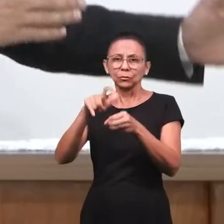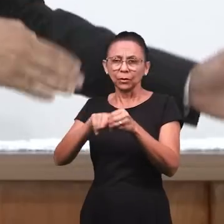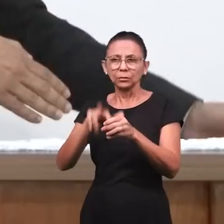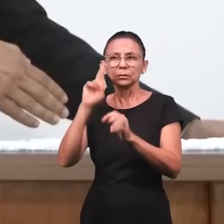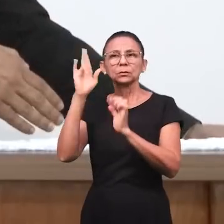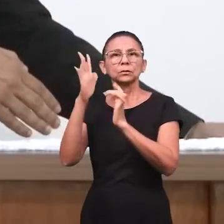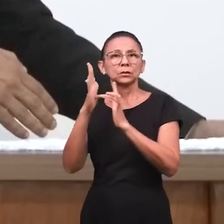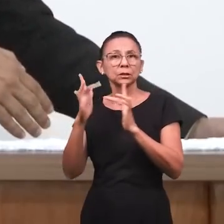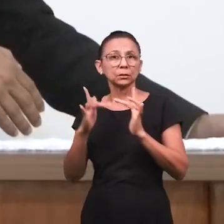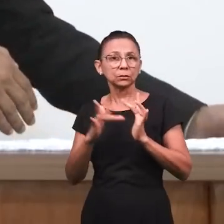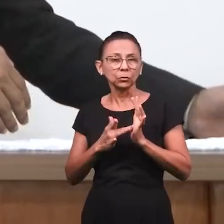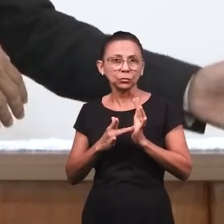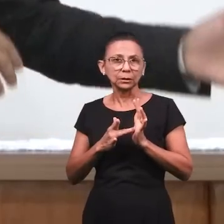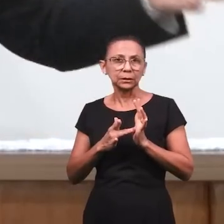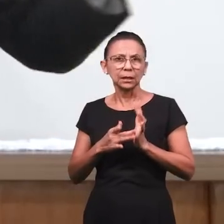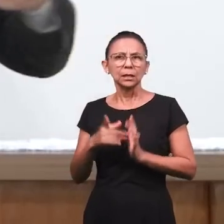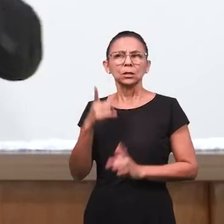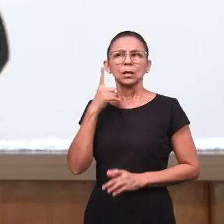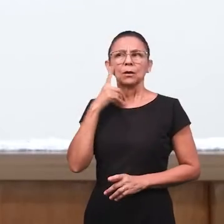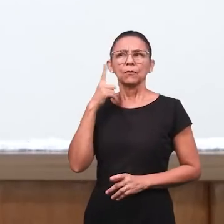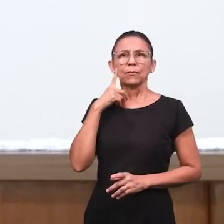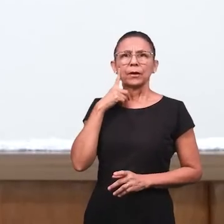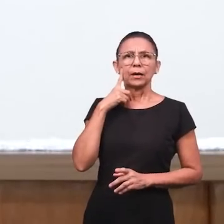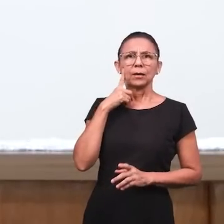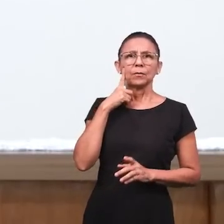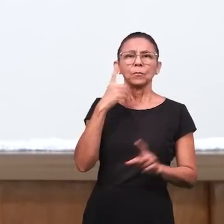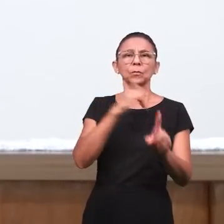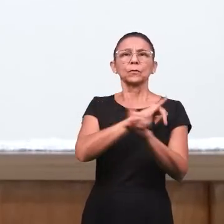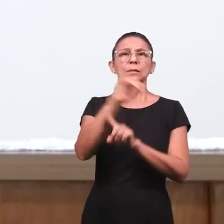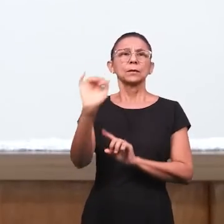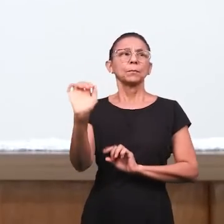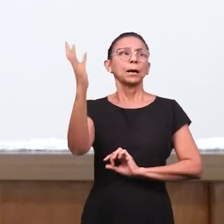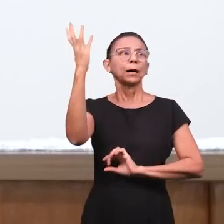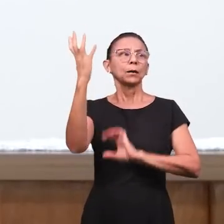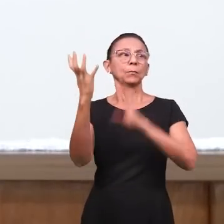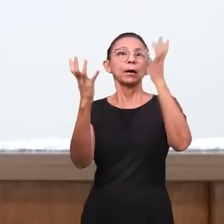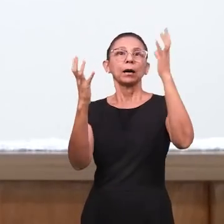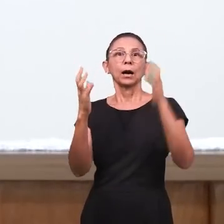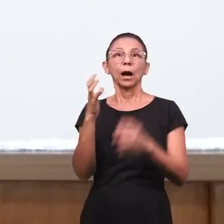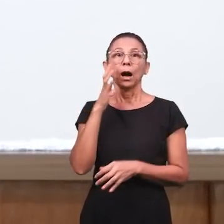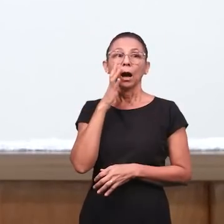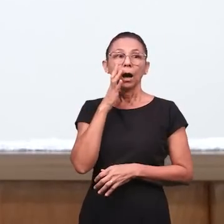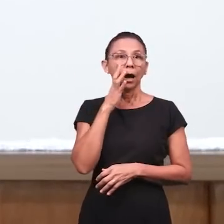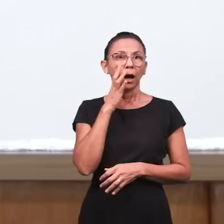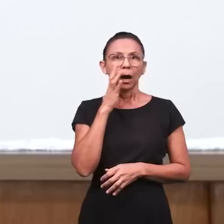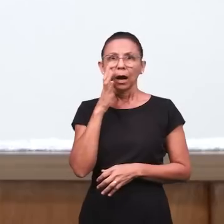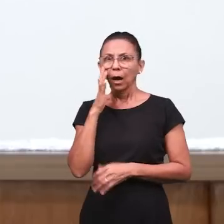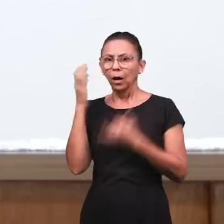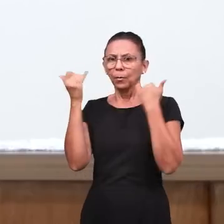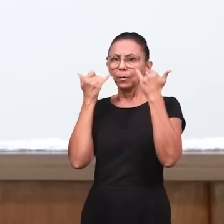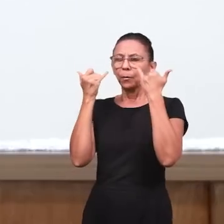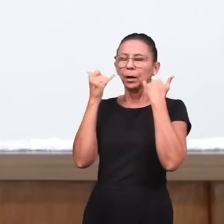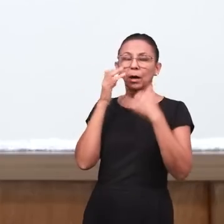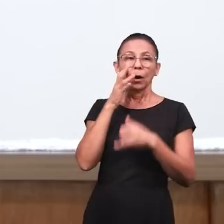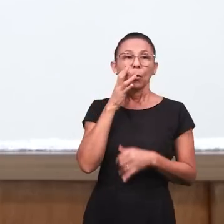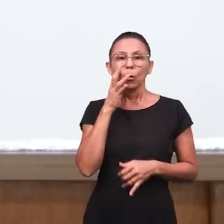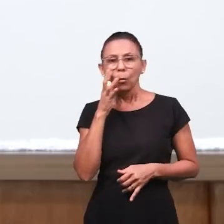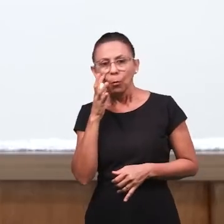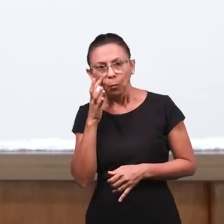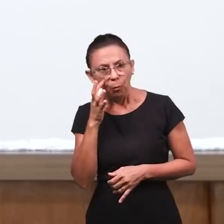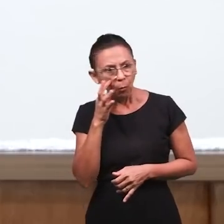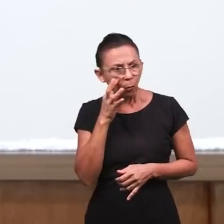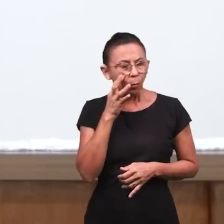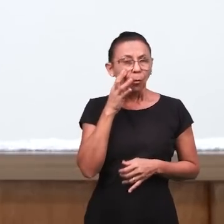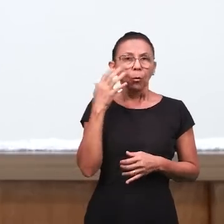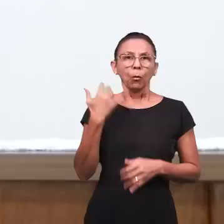acontecimentos proféticos estão aí, que apontam que estamos perto do grande dia, o dia que o Senhor vai tirar a igreja